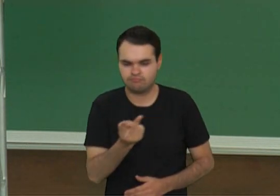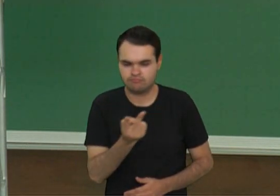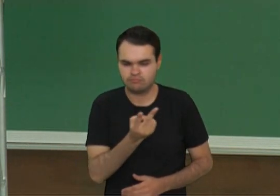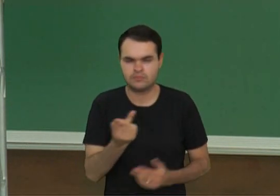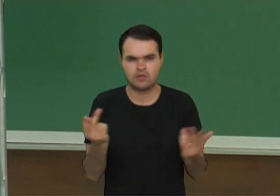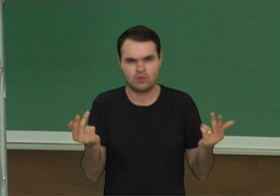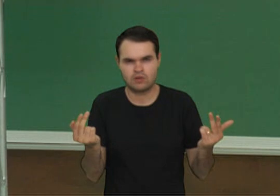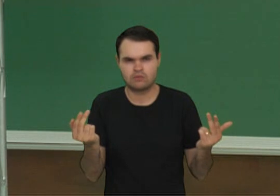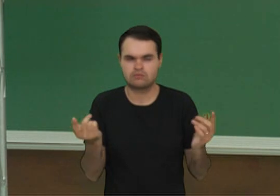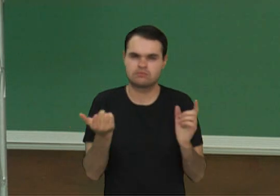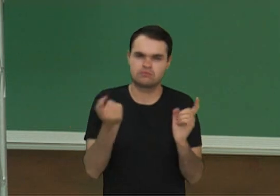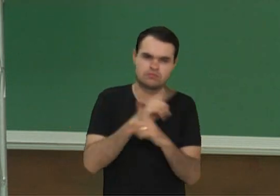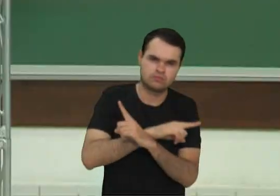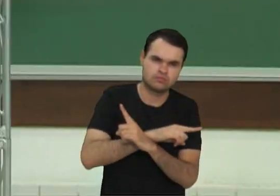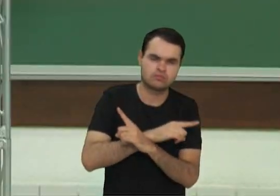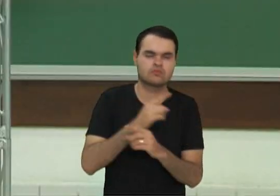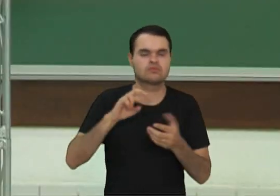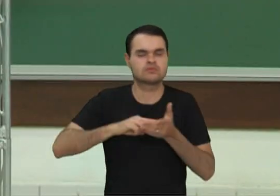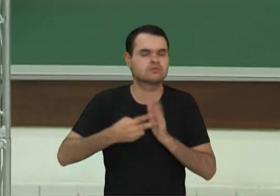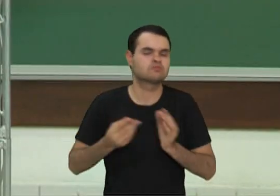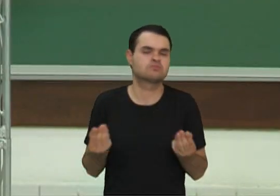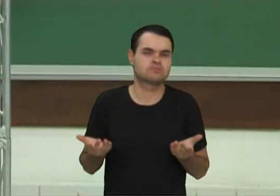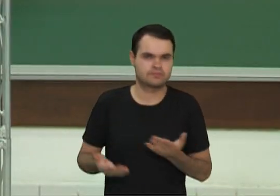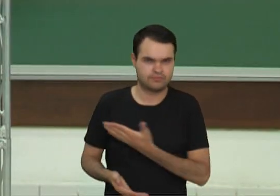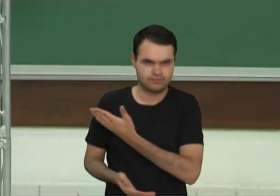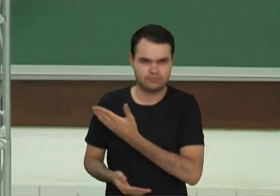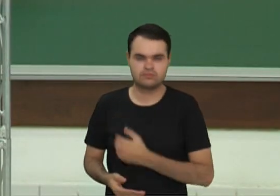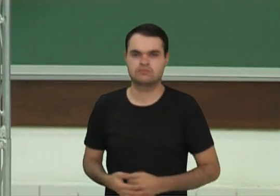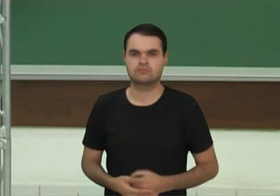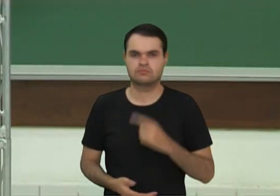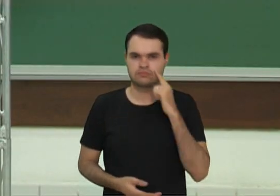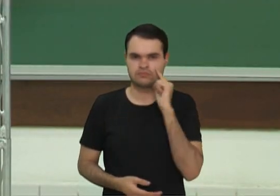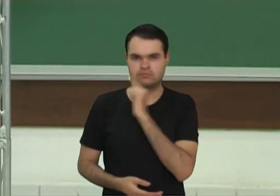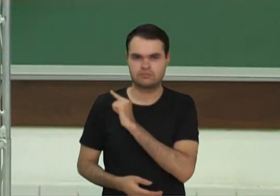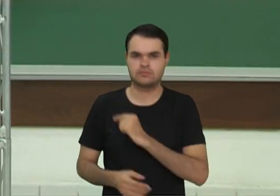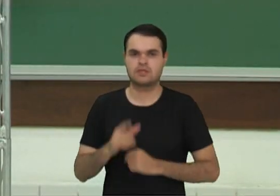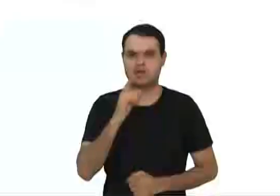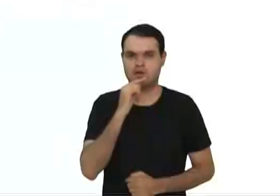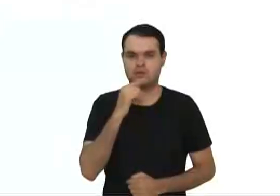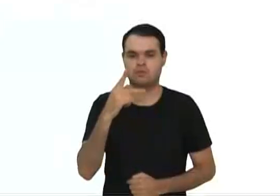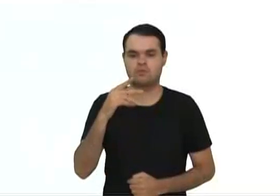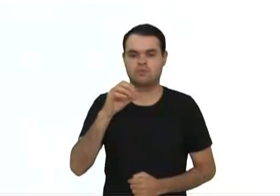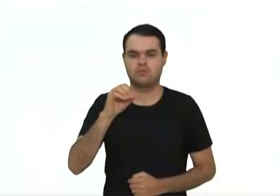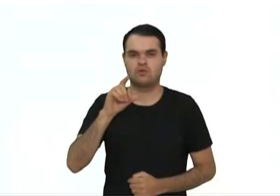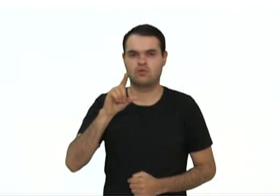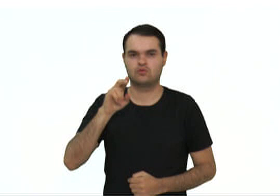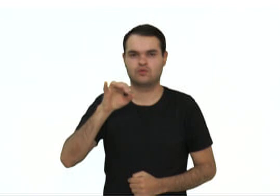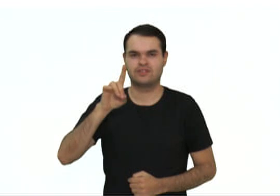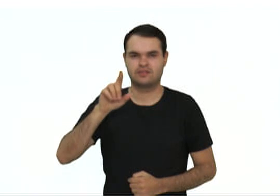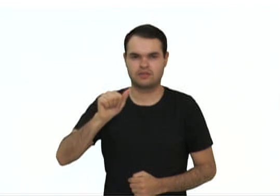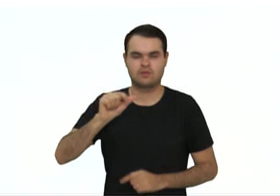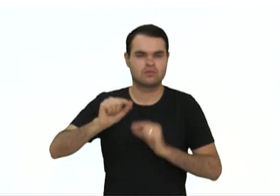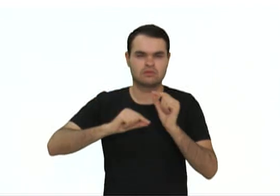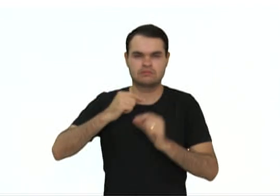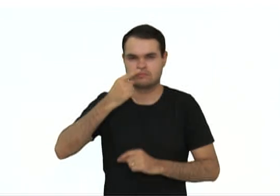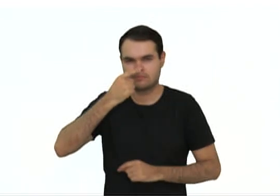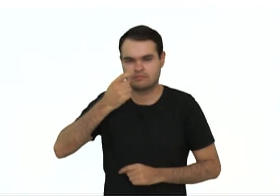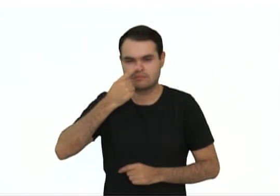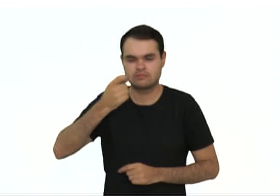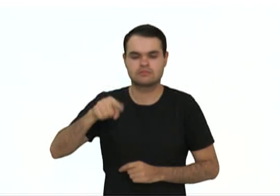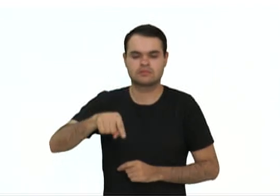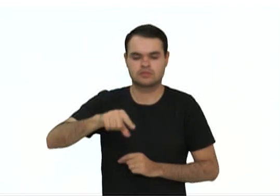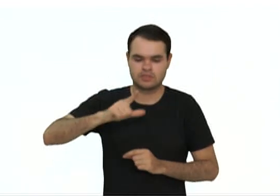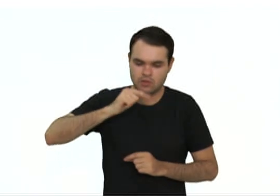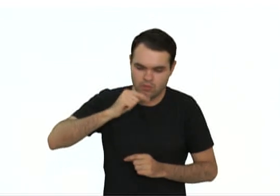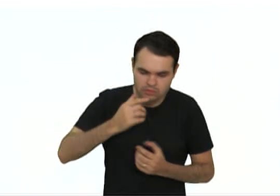que eles significam? Olha ali na tela. Ó. Se você já observar ali, ó, águas poluídas. Água poluída é aquela que apresenta